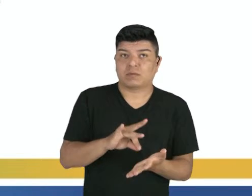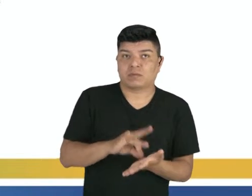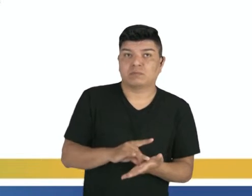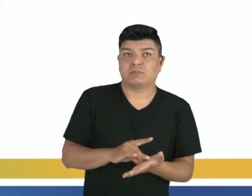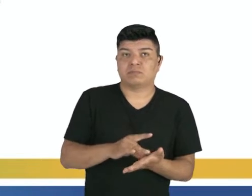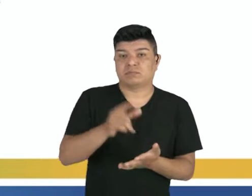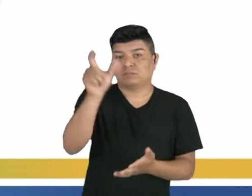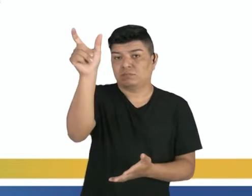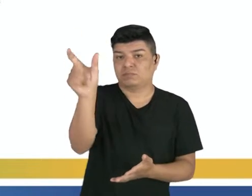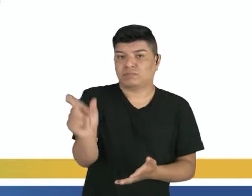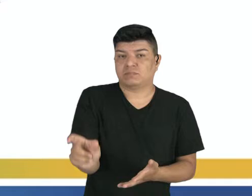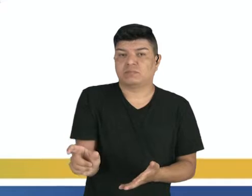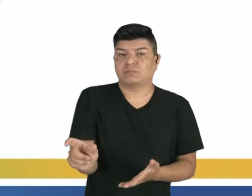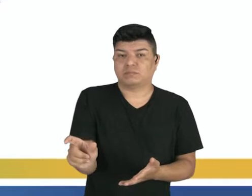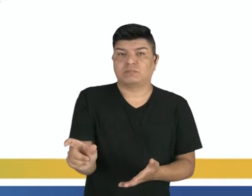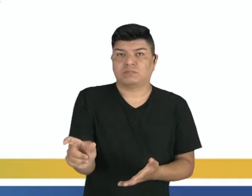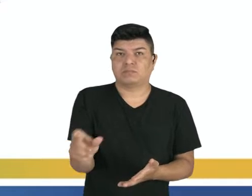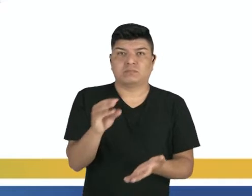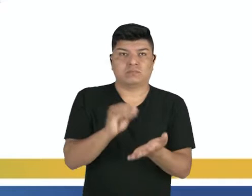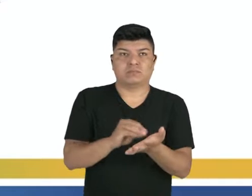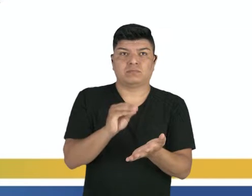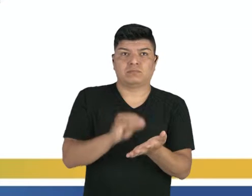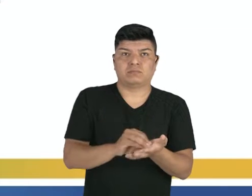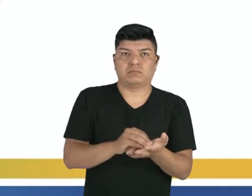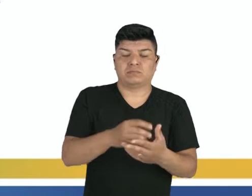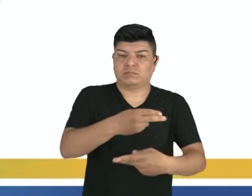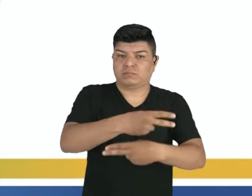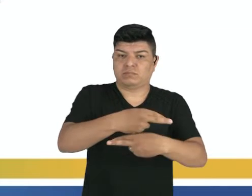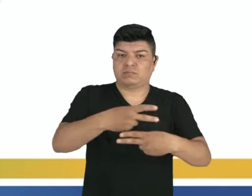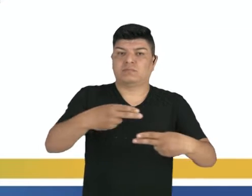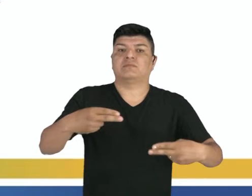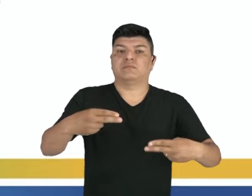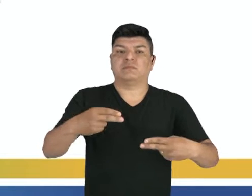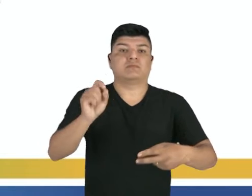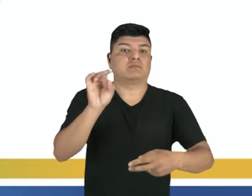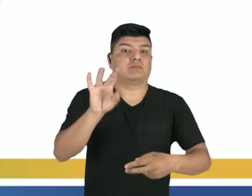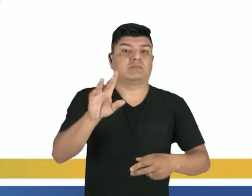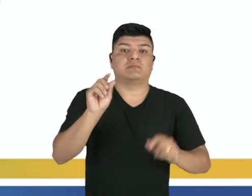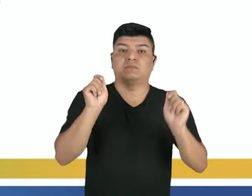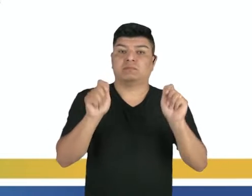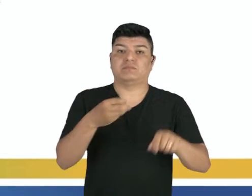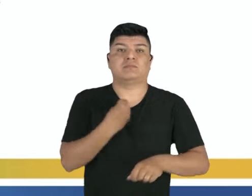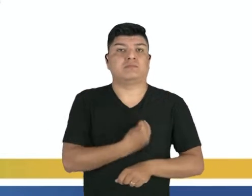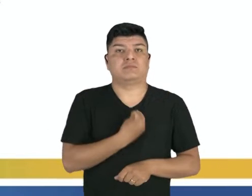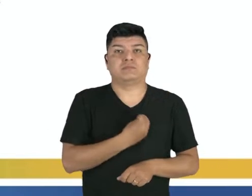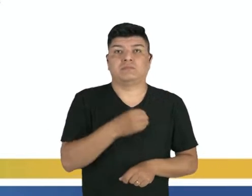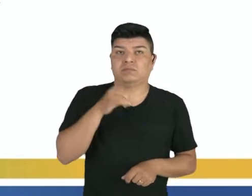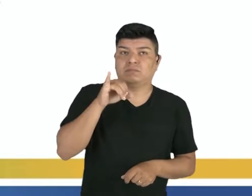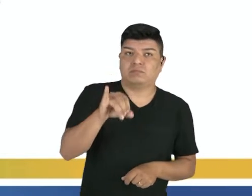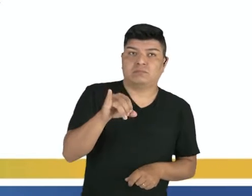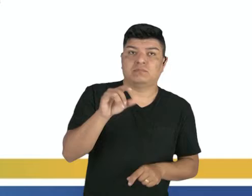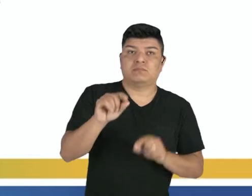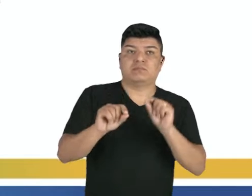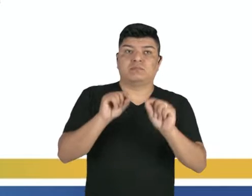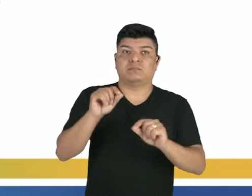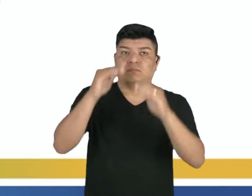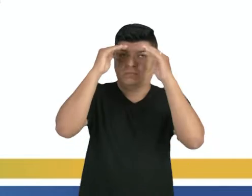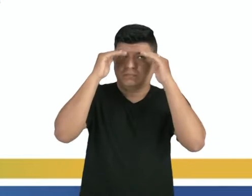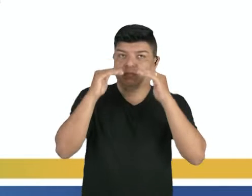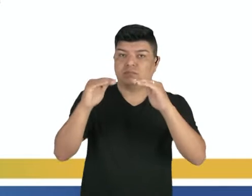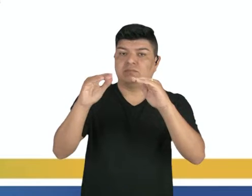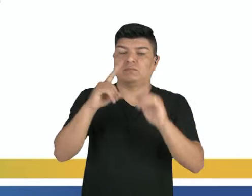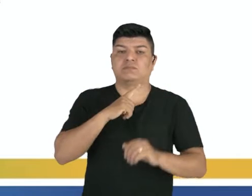o indivíduo que está desprovido dos meios de produção só pode viver sob a condição de quem